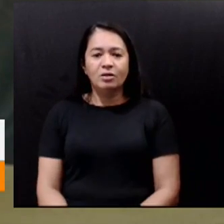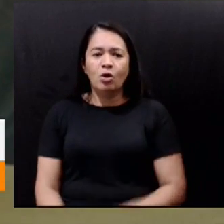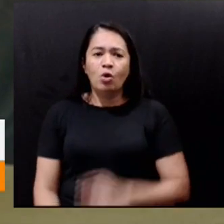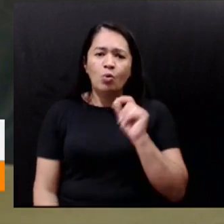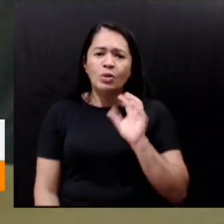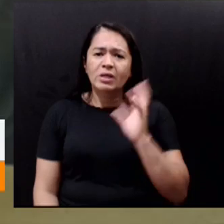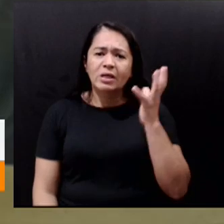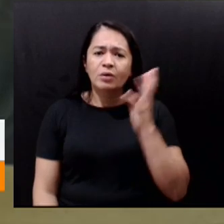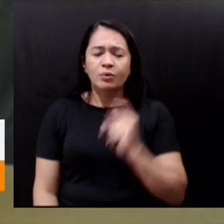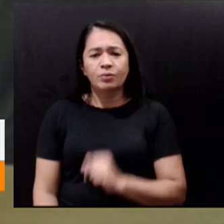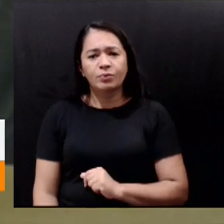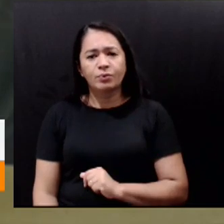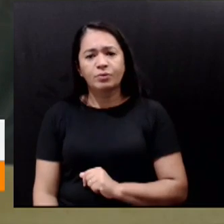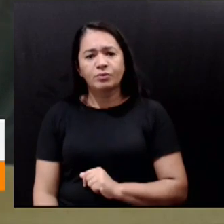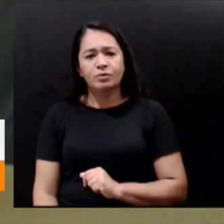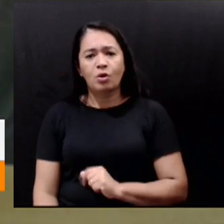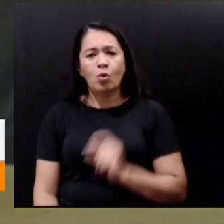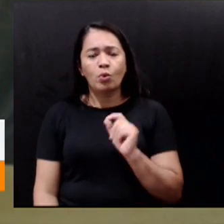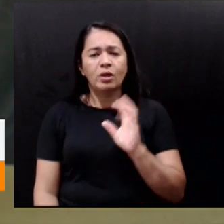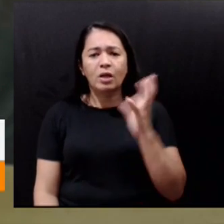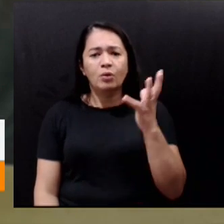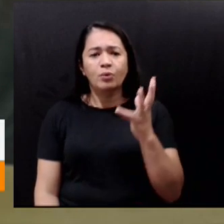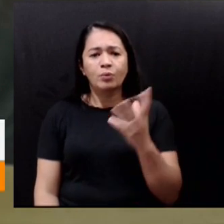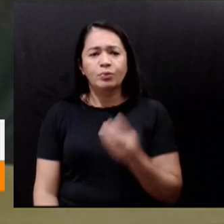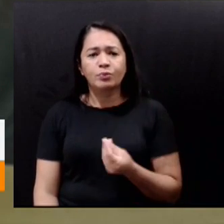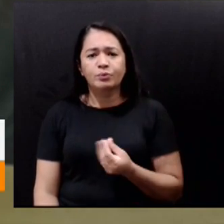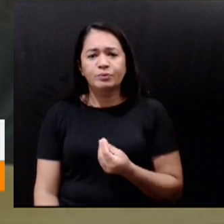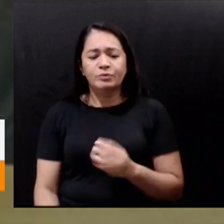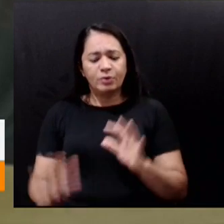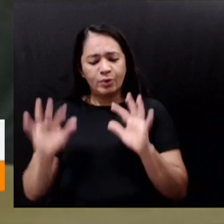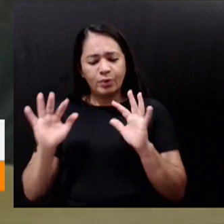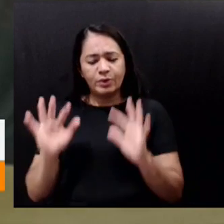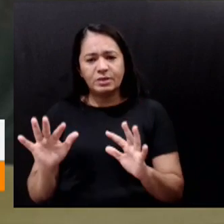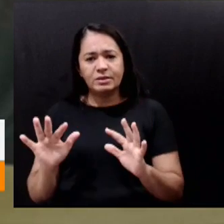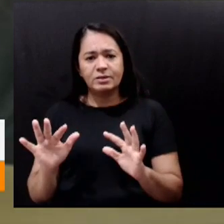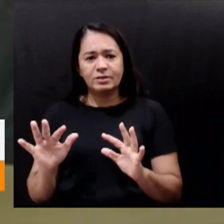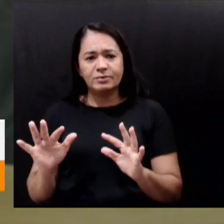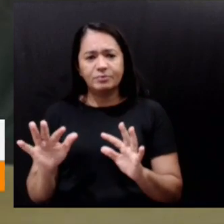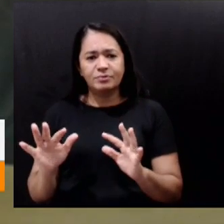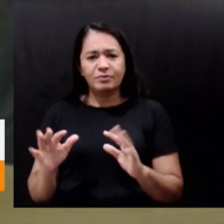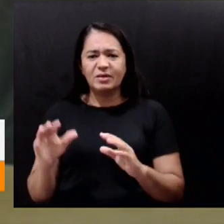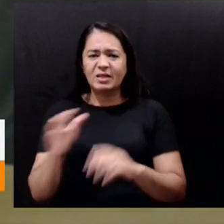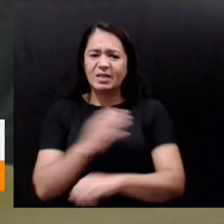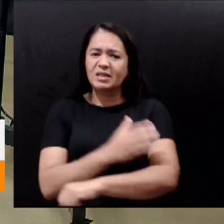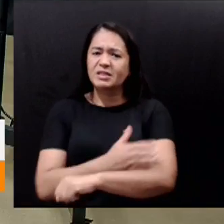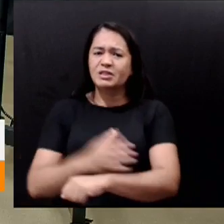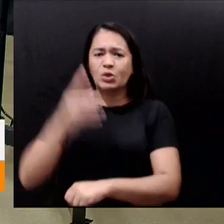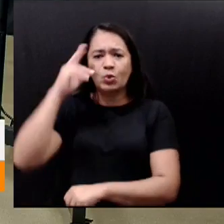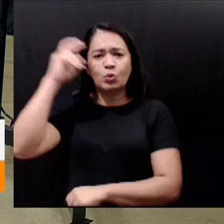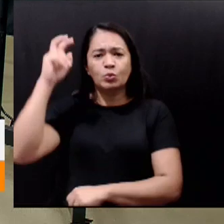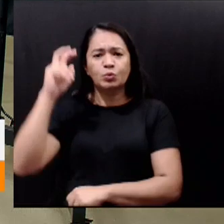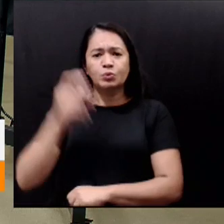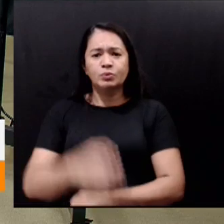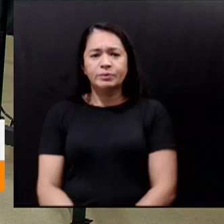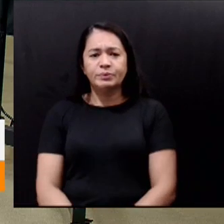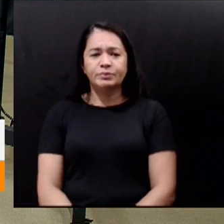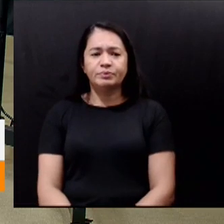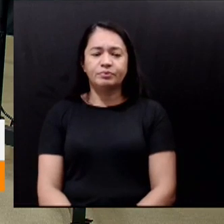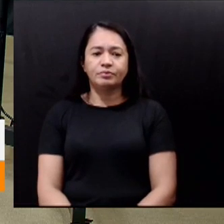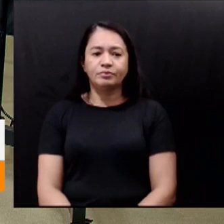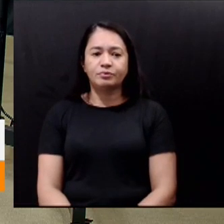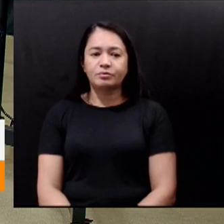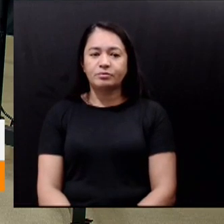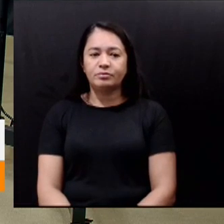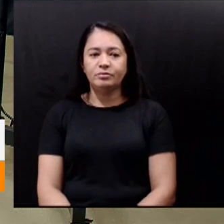O que aconteceu com essa cultura que tínhamos há um tempo atrás? Pois é, nossa, muito interessante a gente